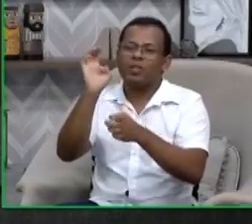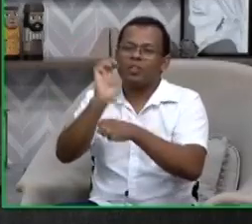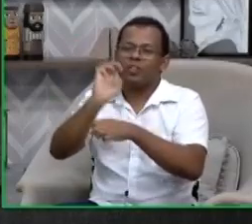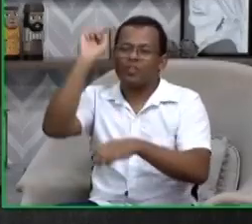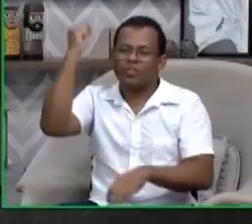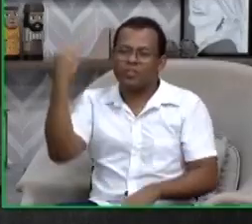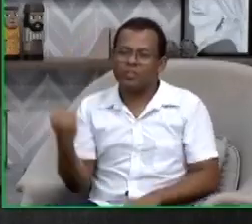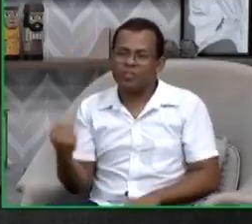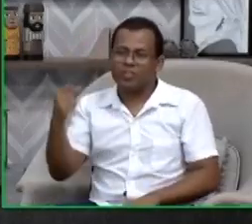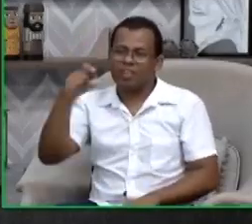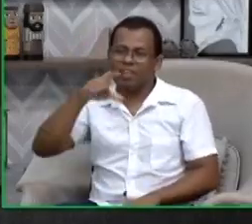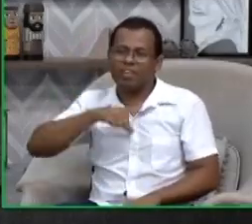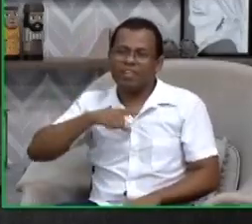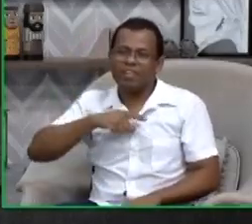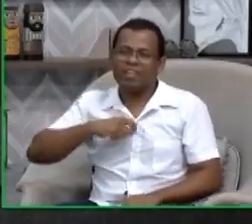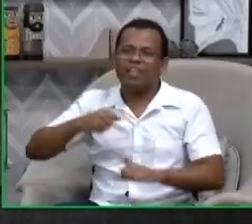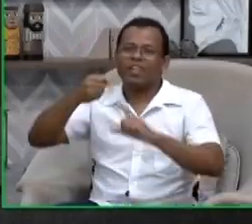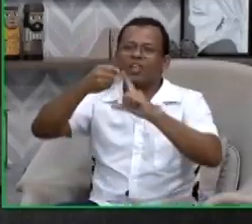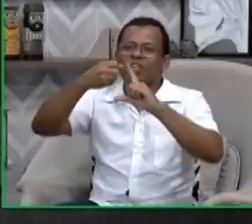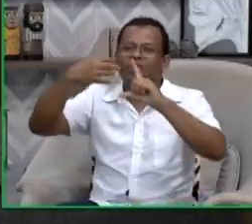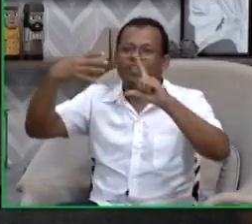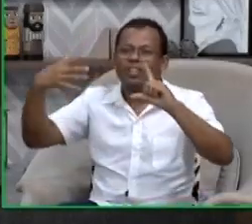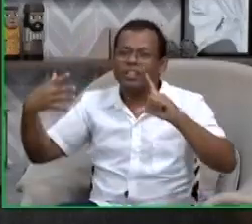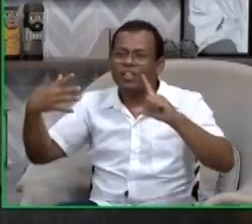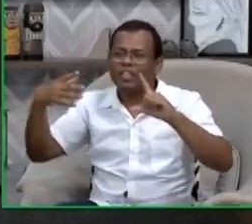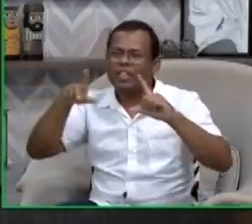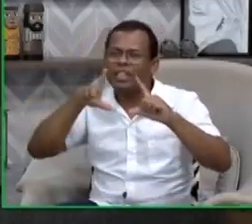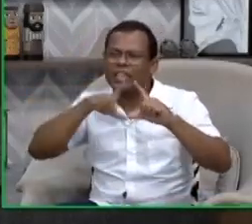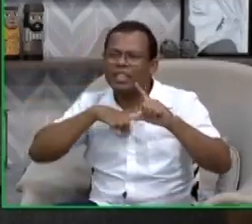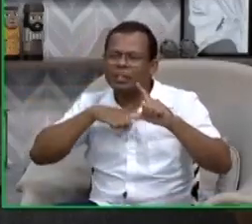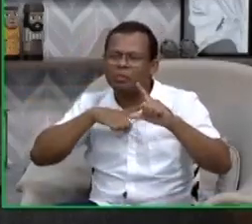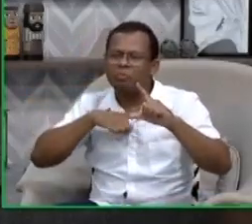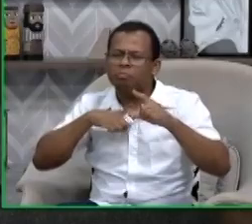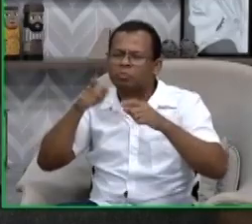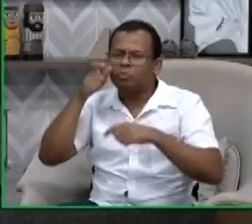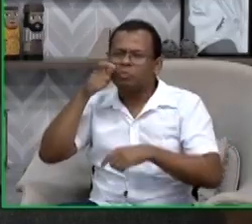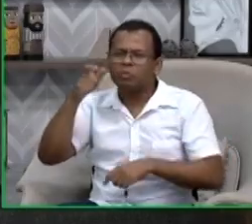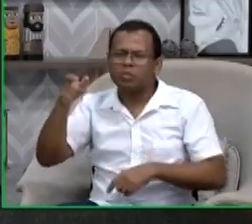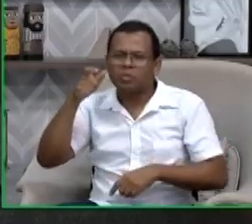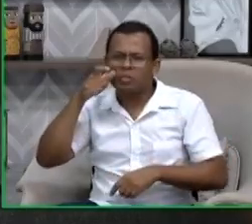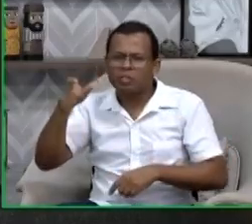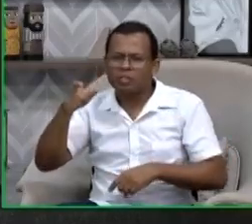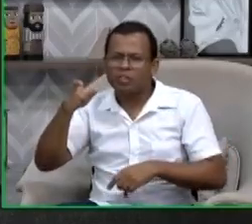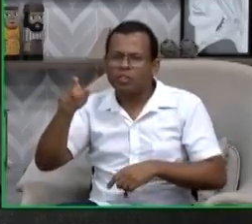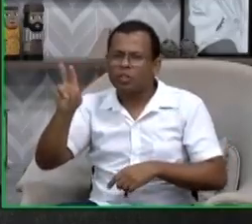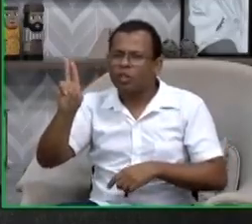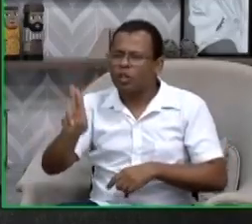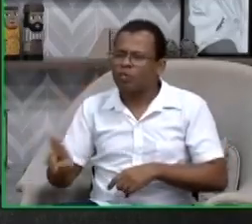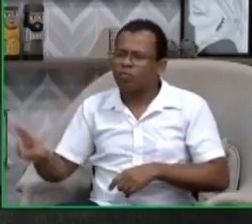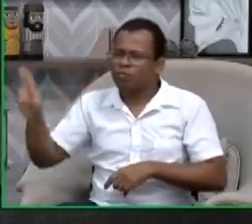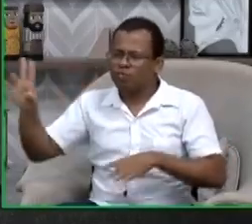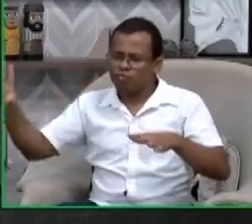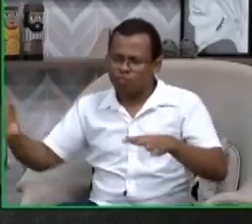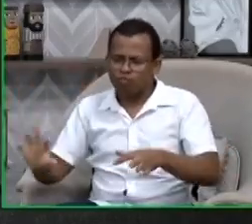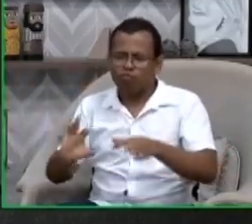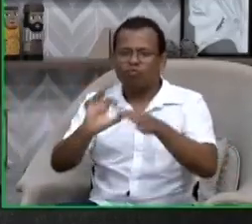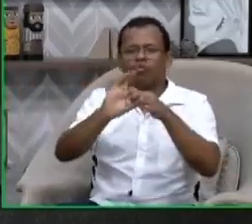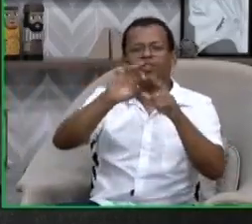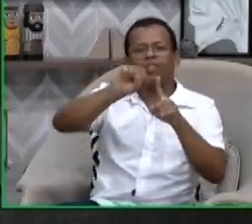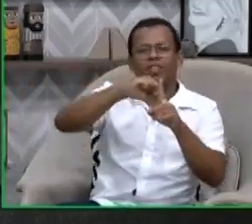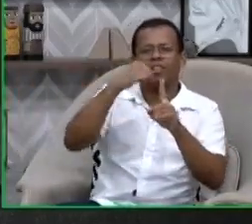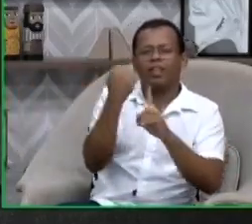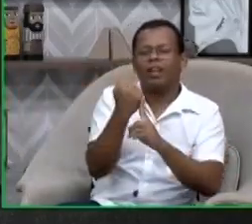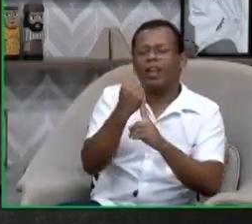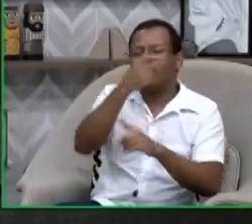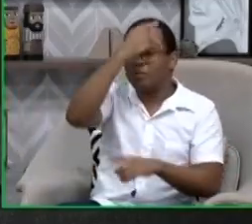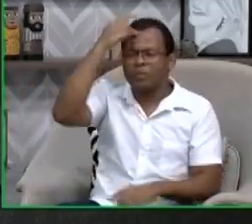de extensão dentro da universidade é uma frente que tem esse interesse de estreitar os laços com a sociedade. Às vezes as pessoas